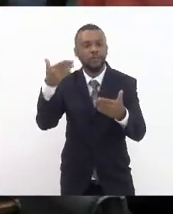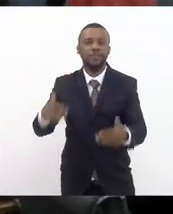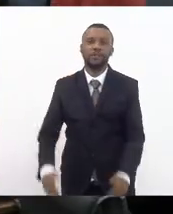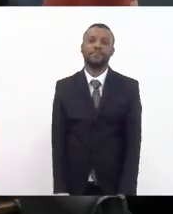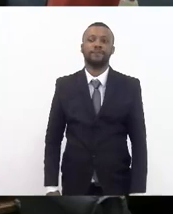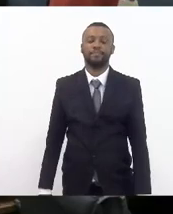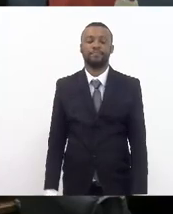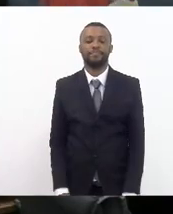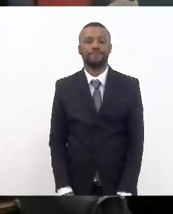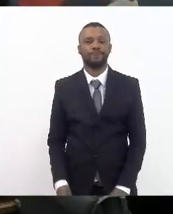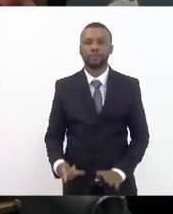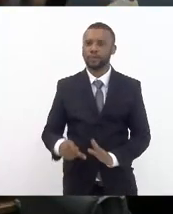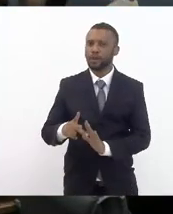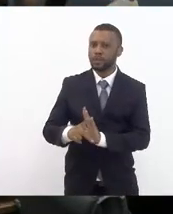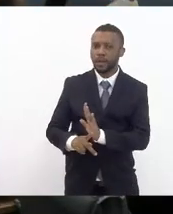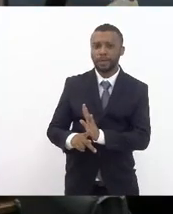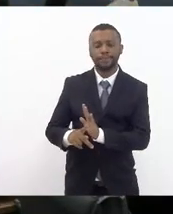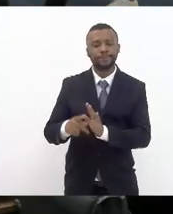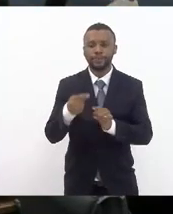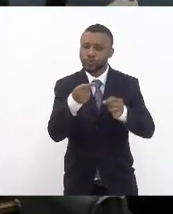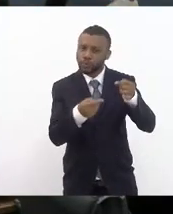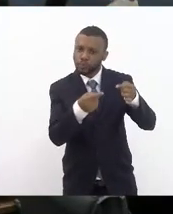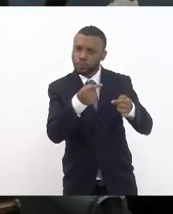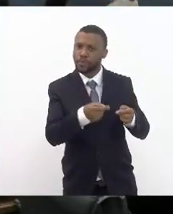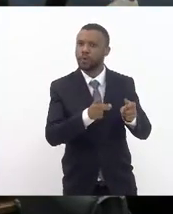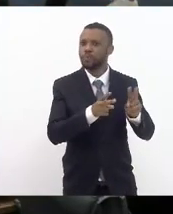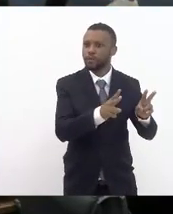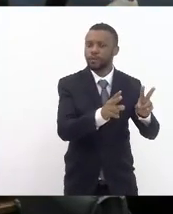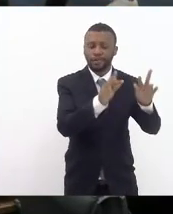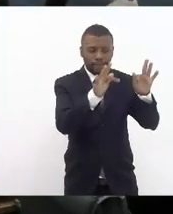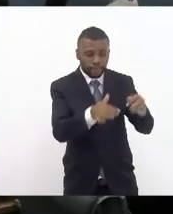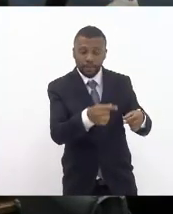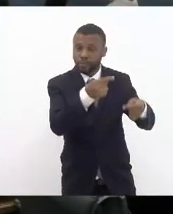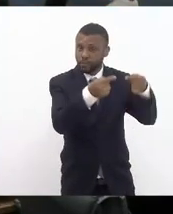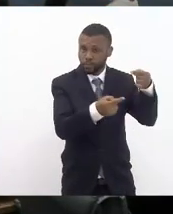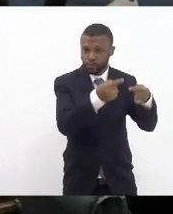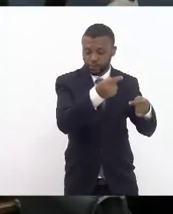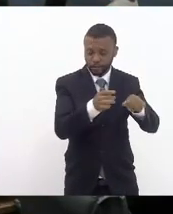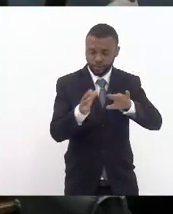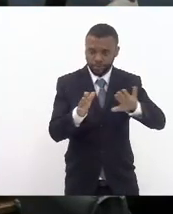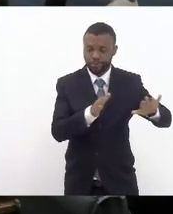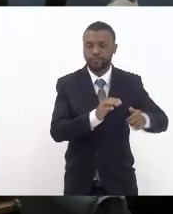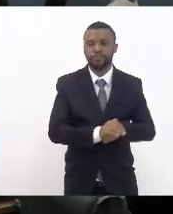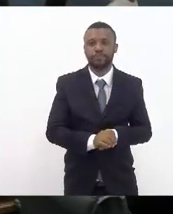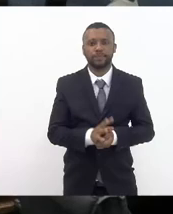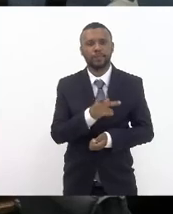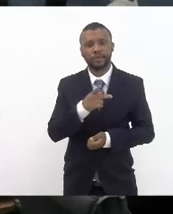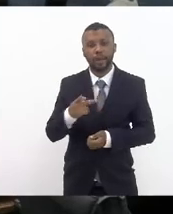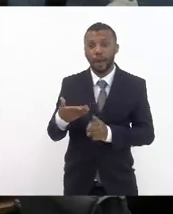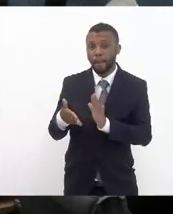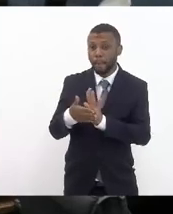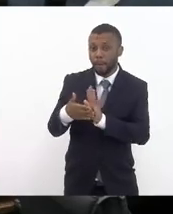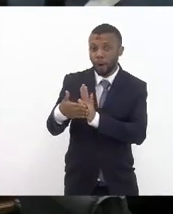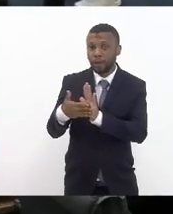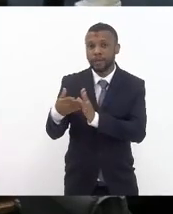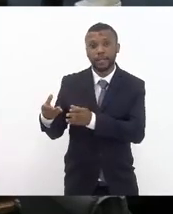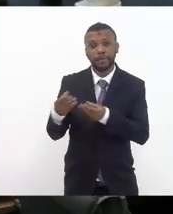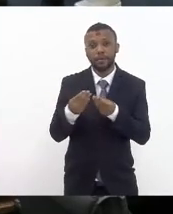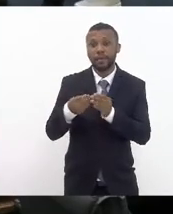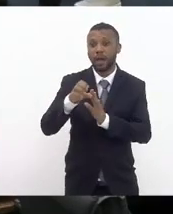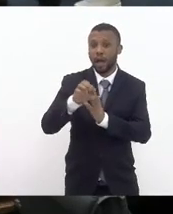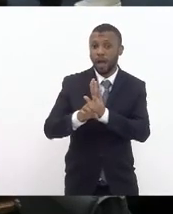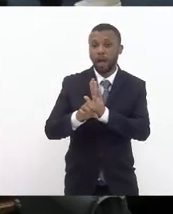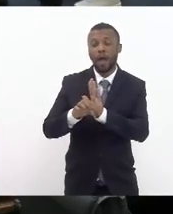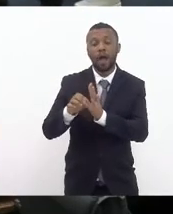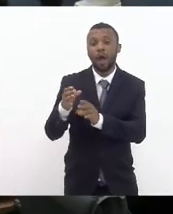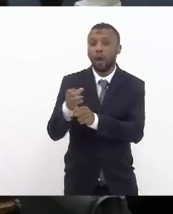O projeto continua em discussão. Não havendo quem queira discutir, encerrada a discussão. O presidente de proposta recebeu 11 emendas e retorna às